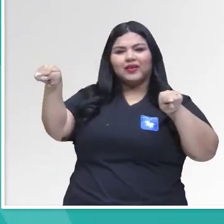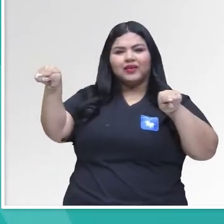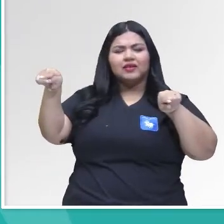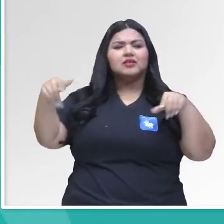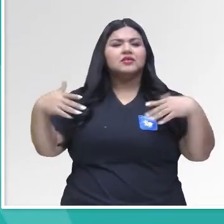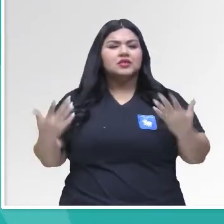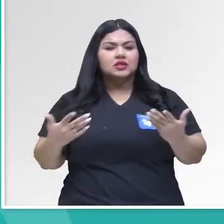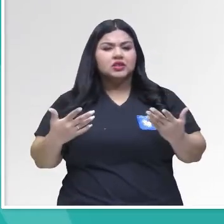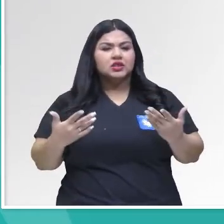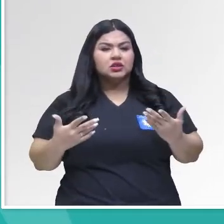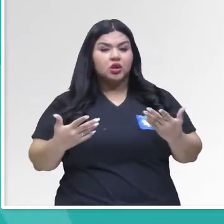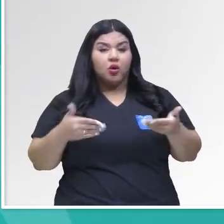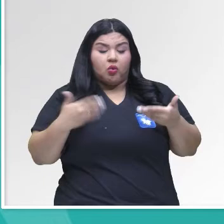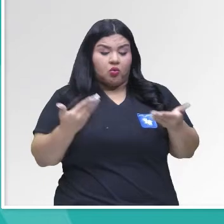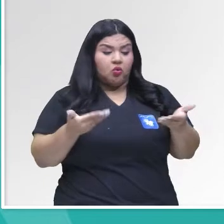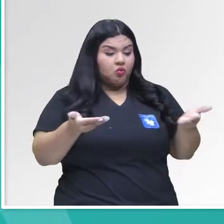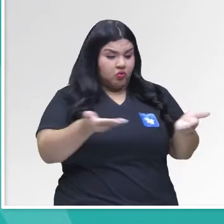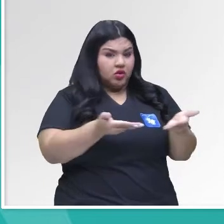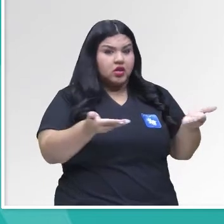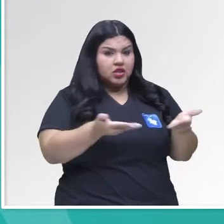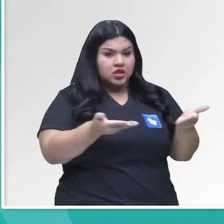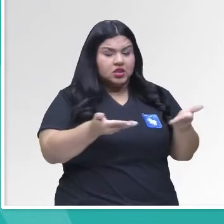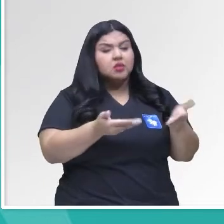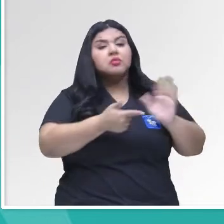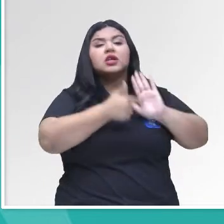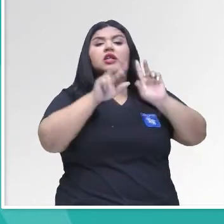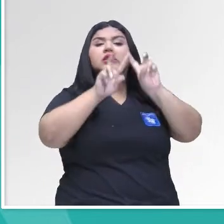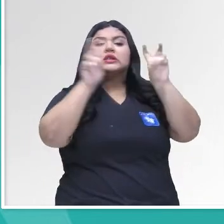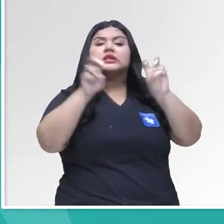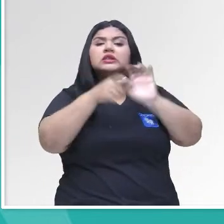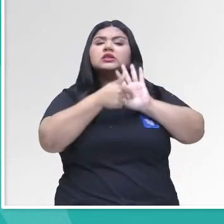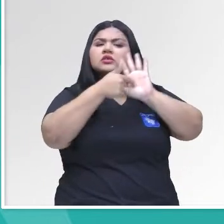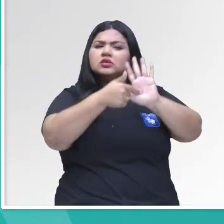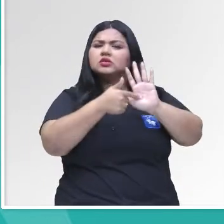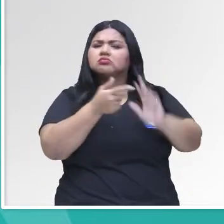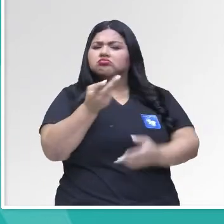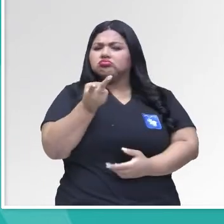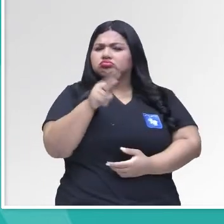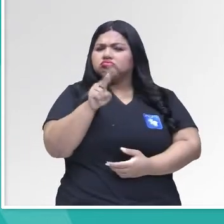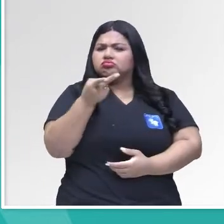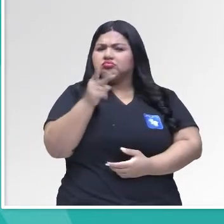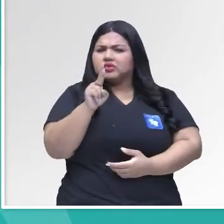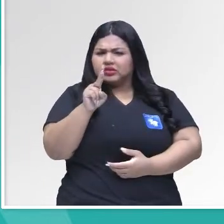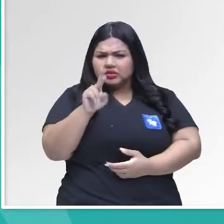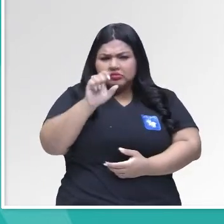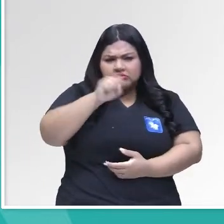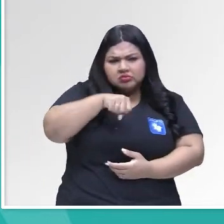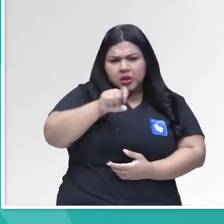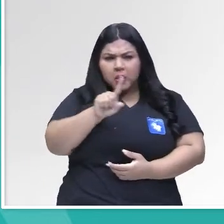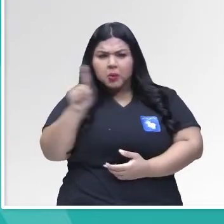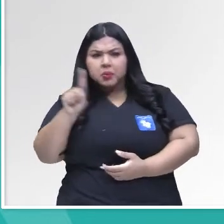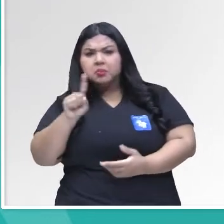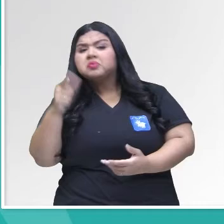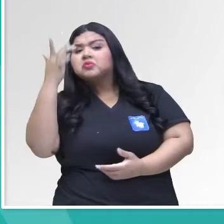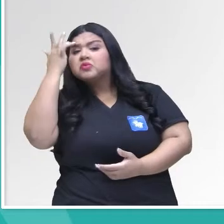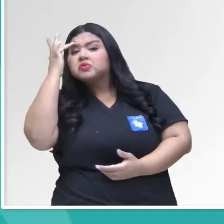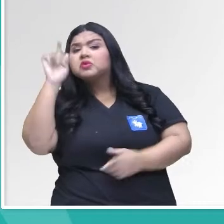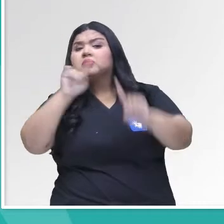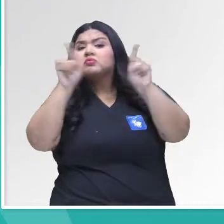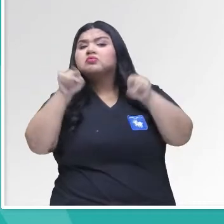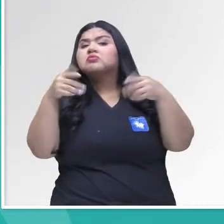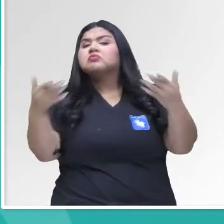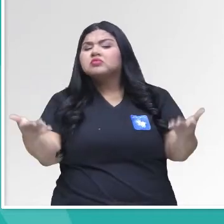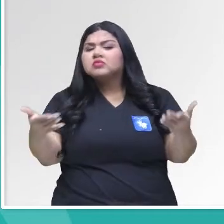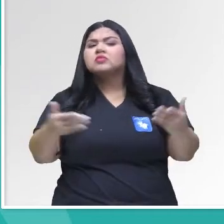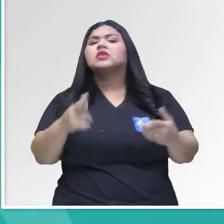O ou presente no título acrescenta um sentido, sim ou não? O que você acha? Ele